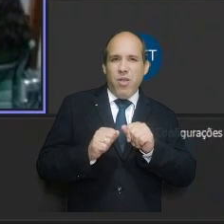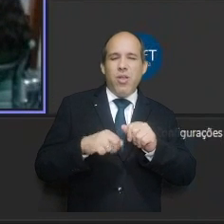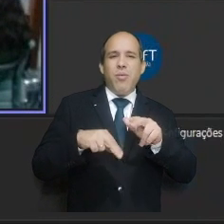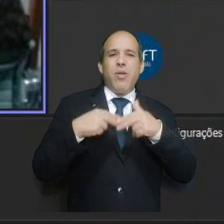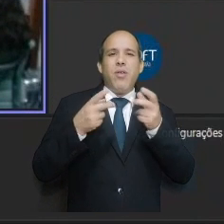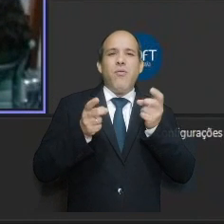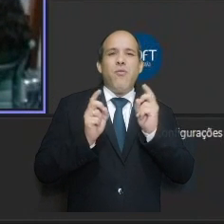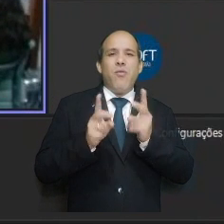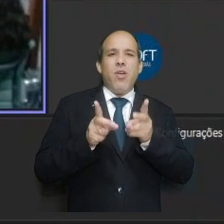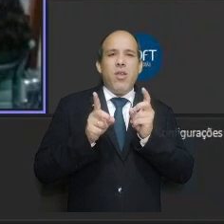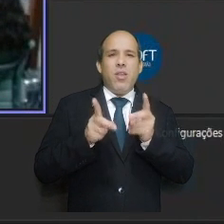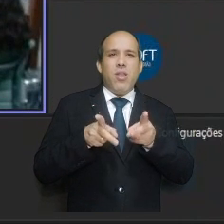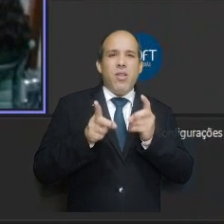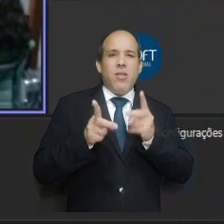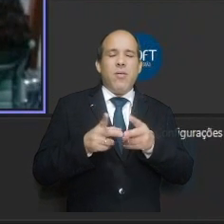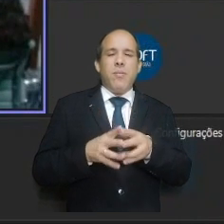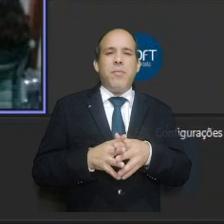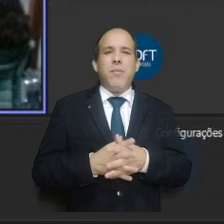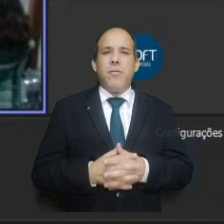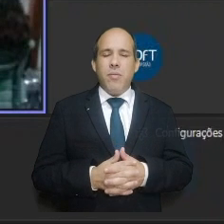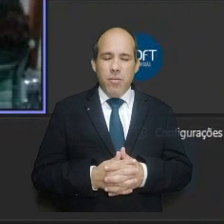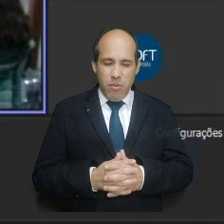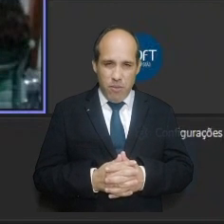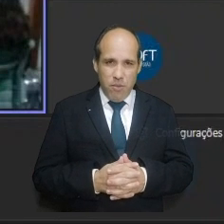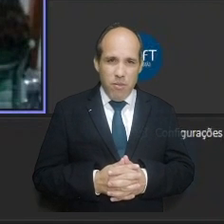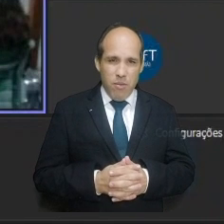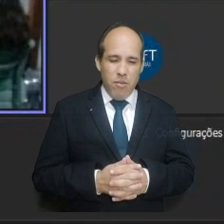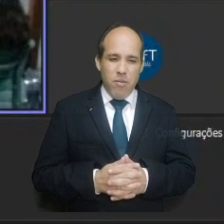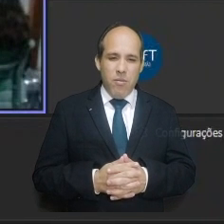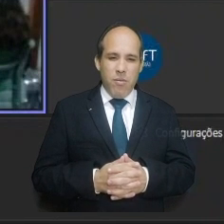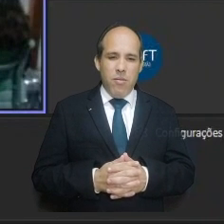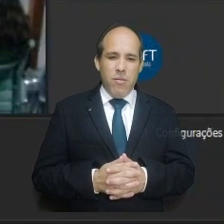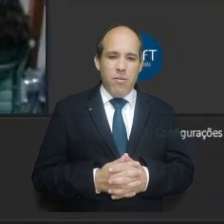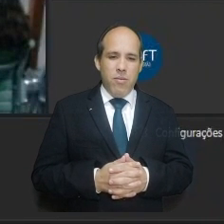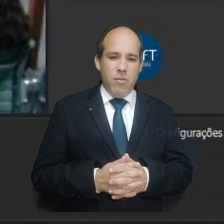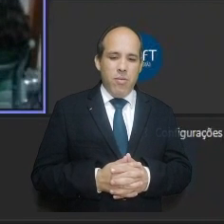feito através de algumas vendas, que, no caso,